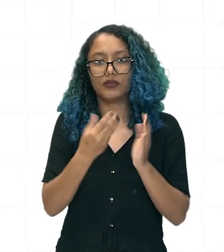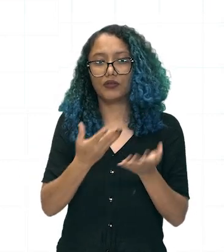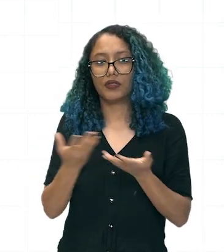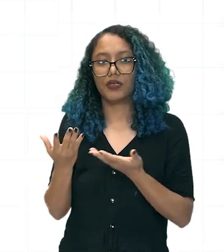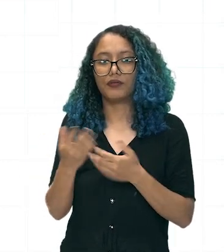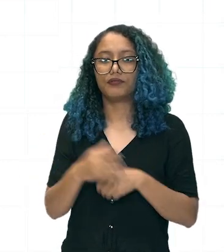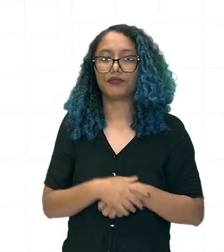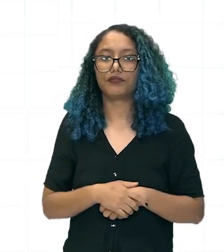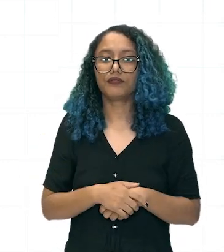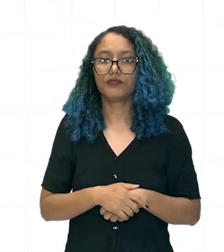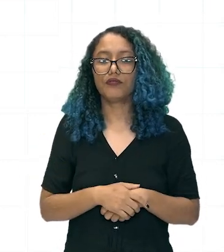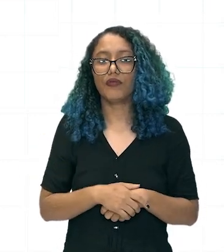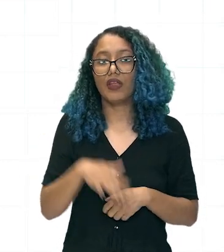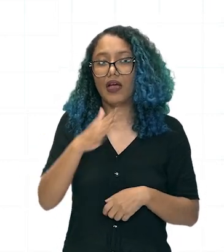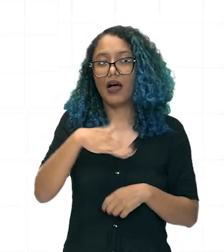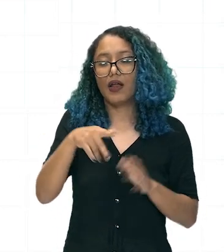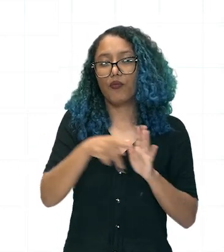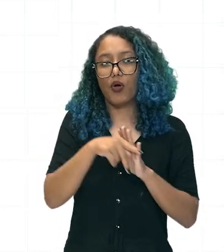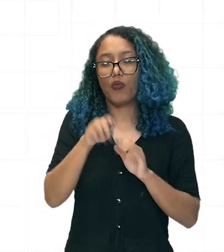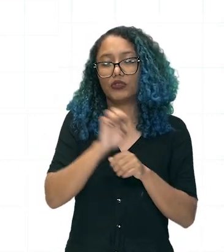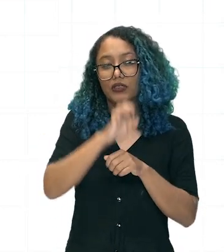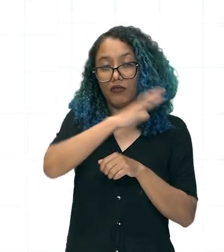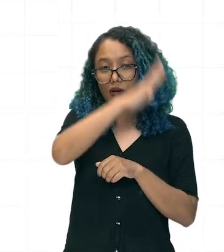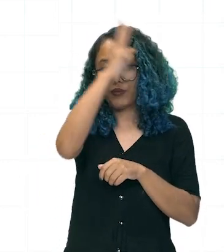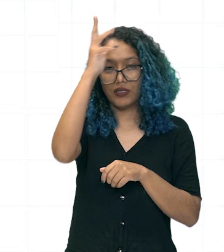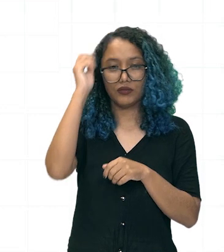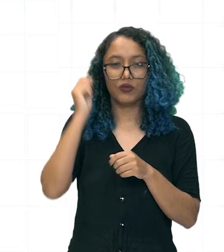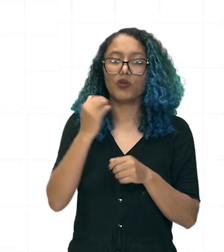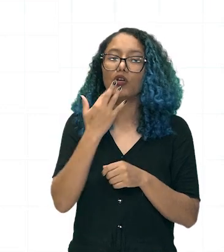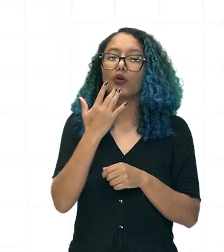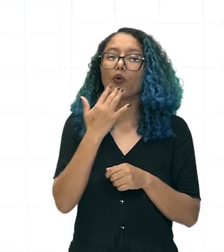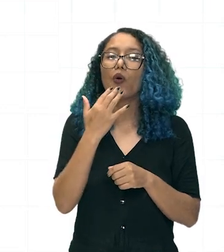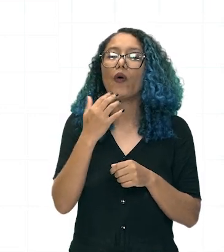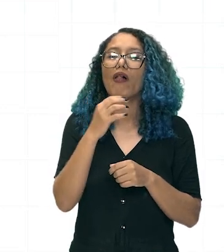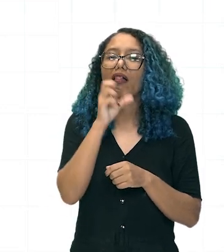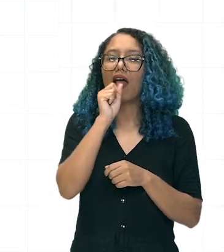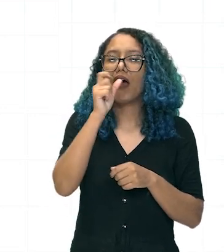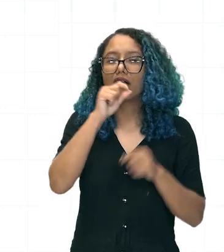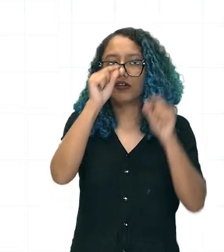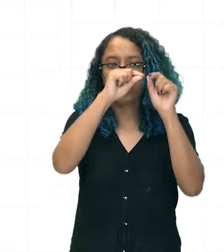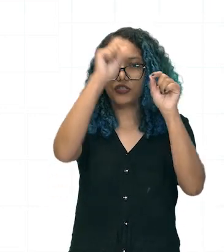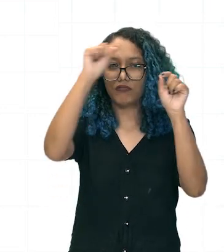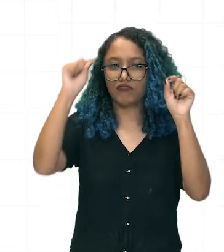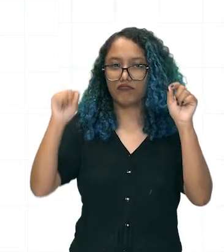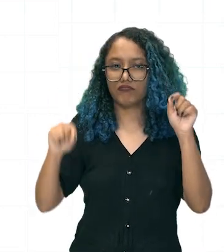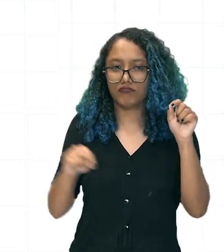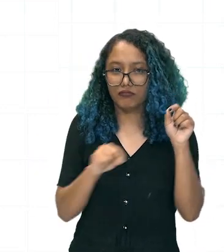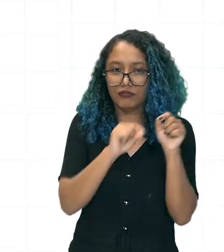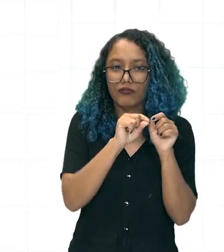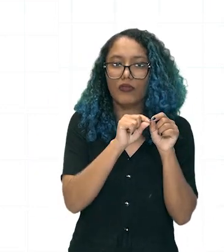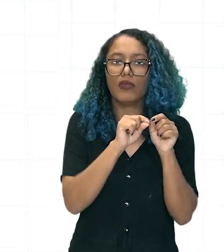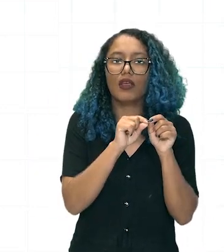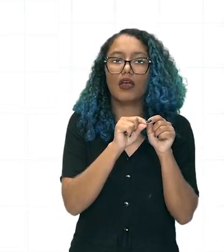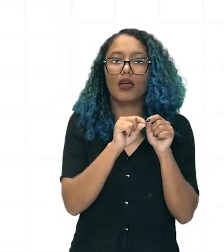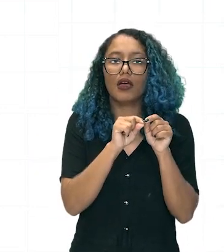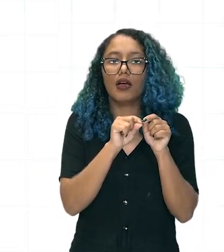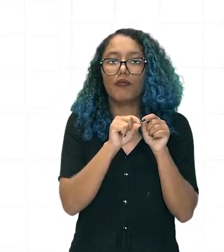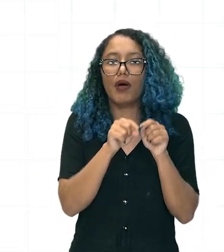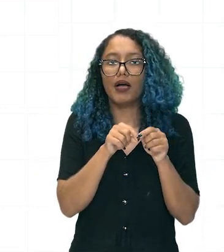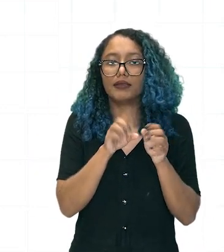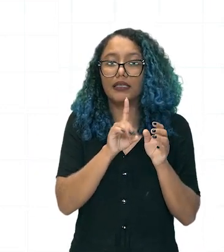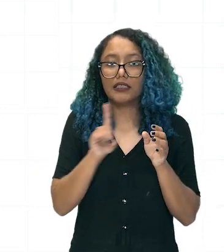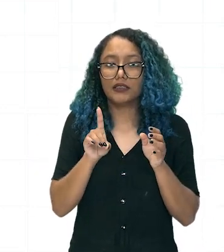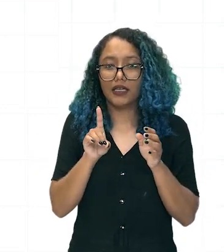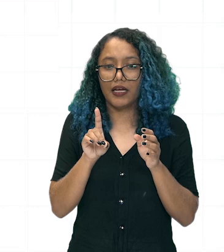em laranja, né? A área territorial limitada. E aqui, né, na direita, nós temos